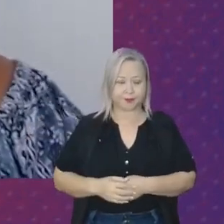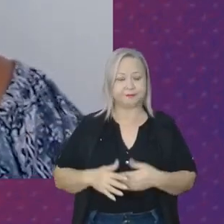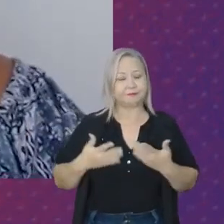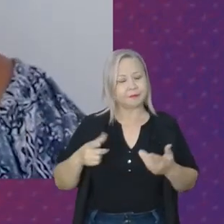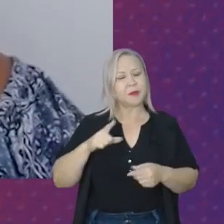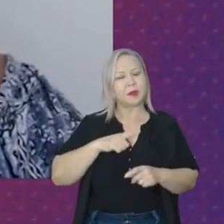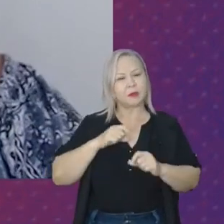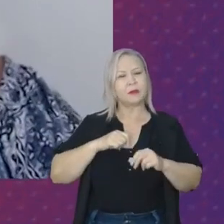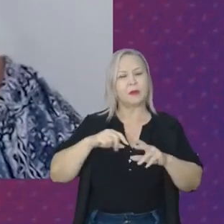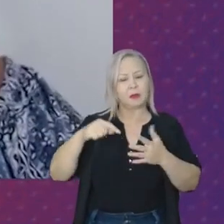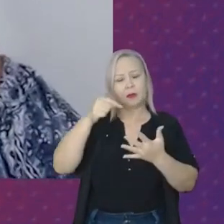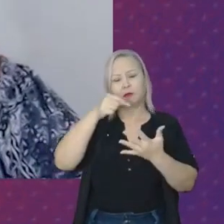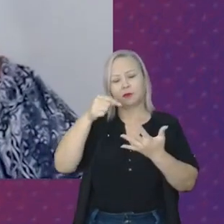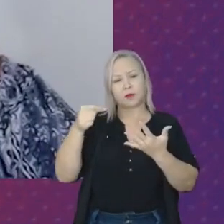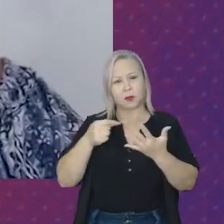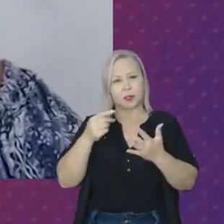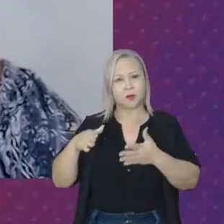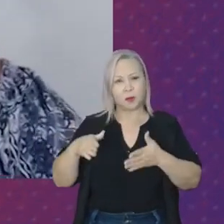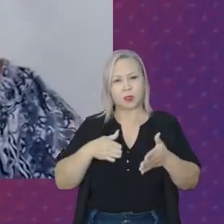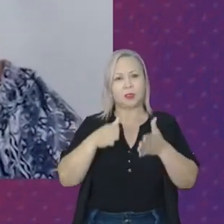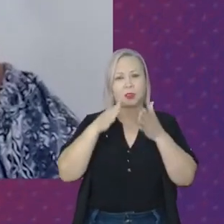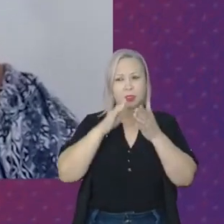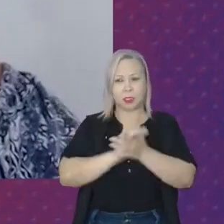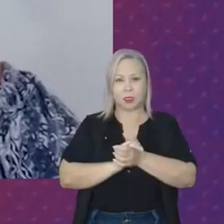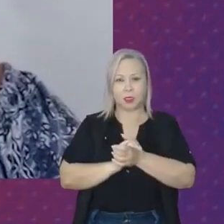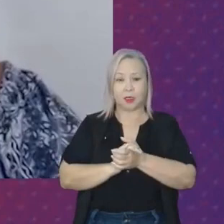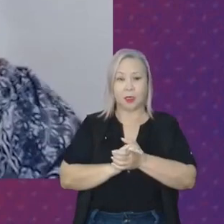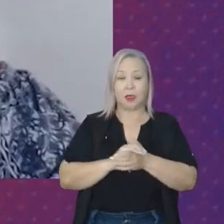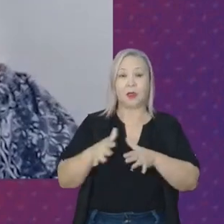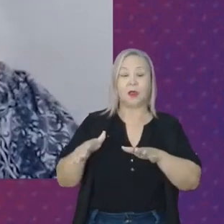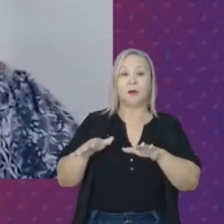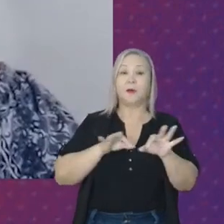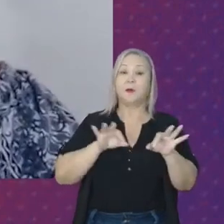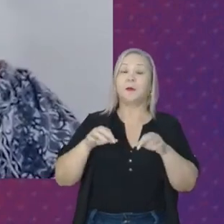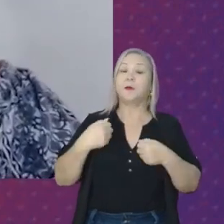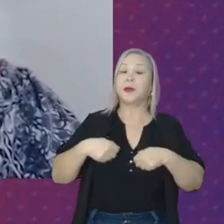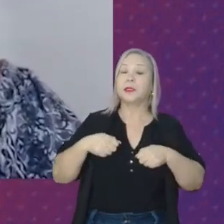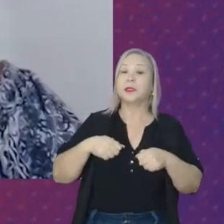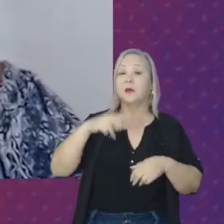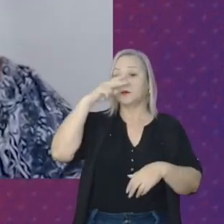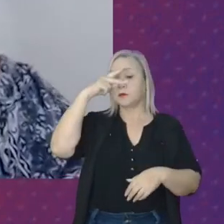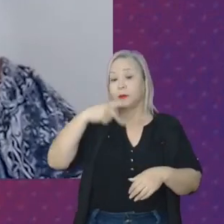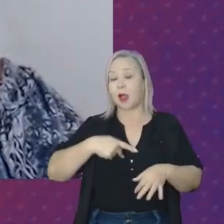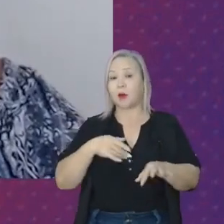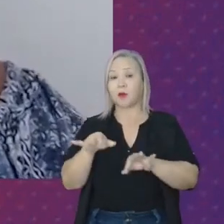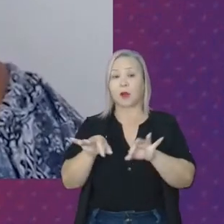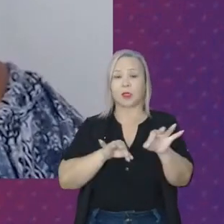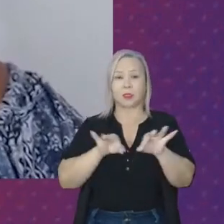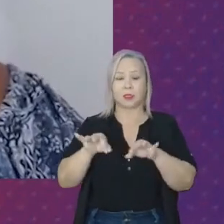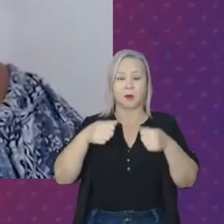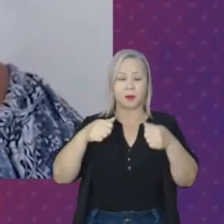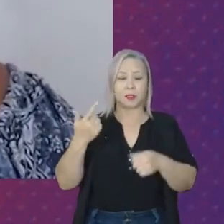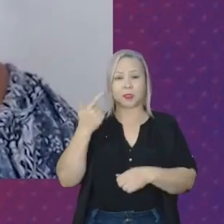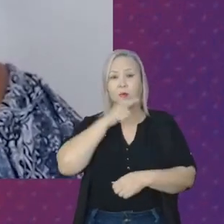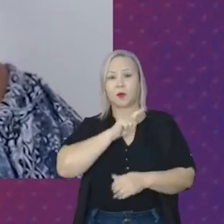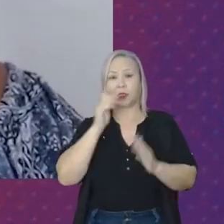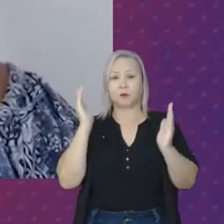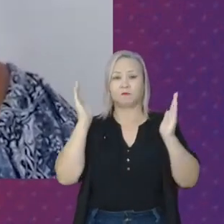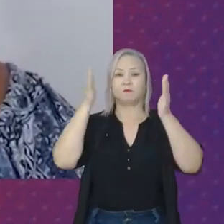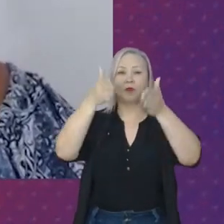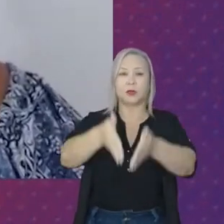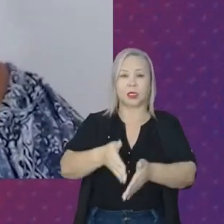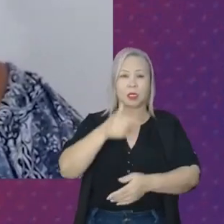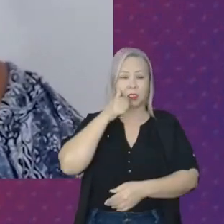seguir. Uma delas é a auto-organização das mulheres. A gente precisa conseguir atingir as mulheres